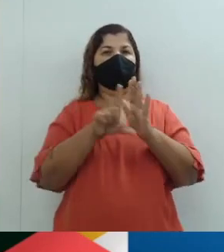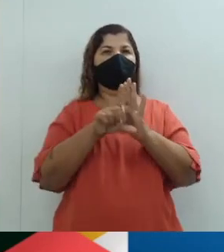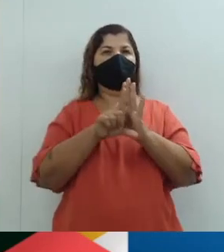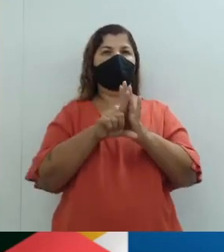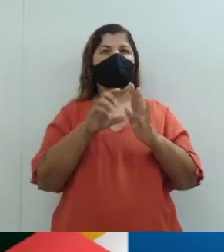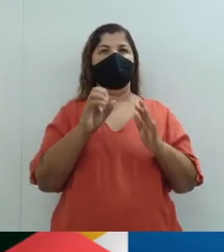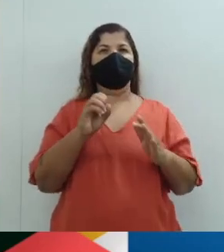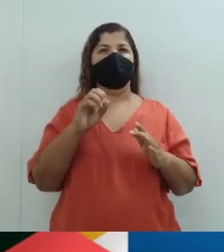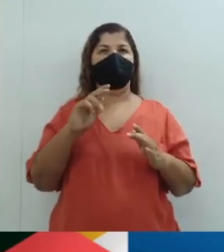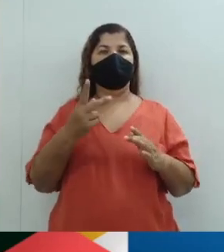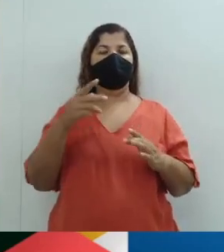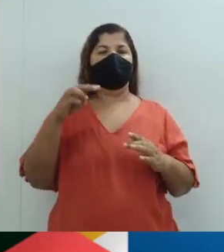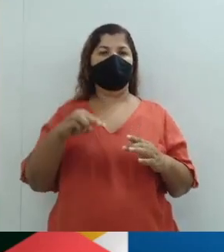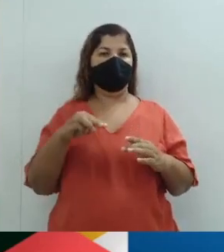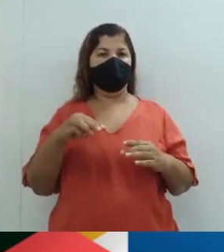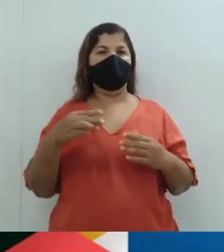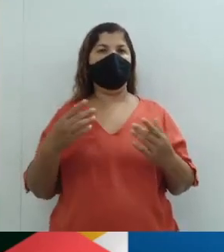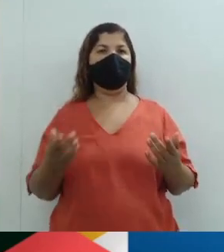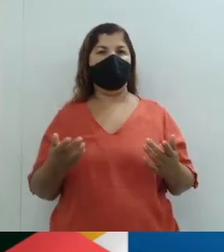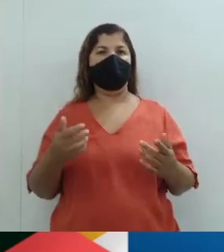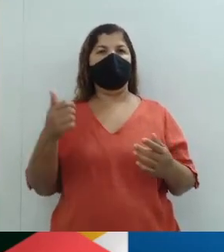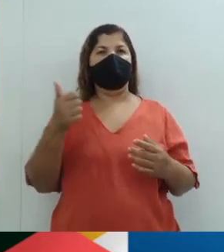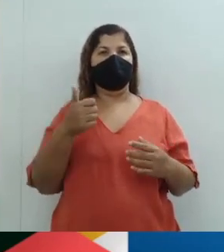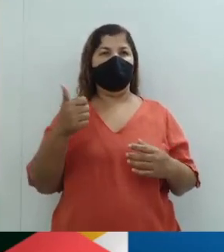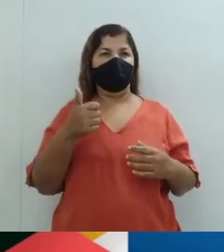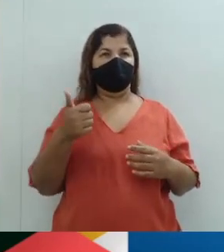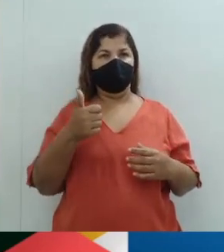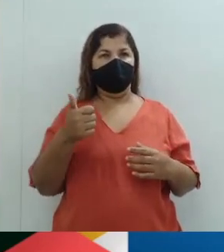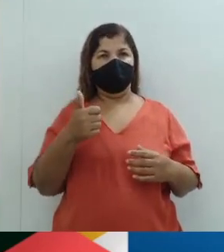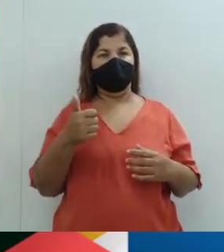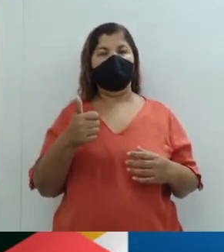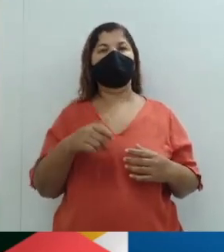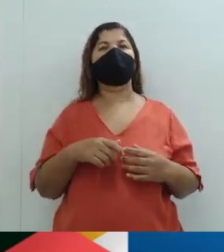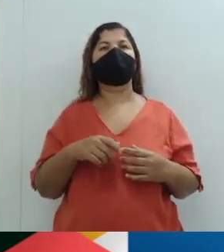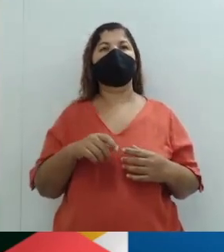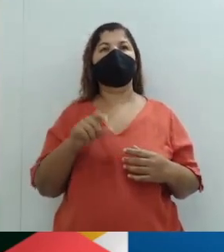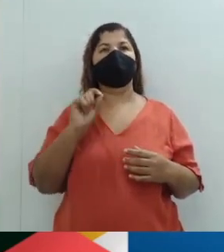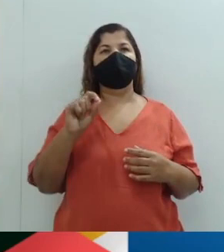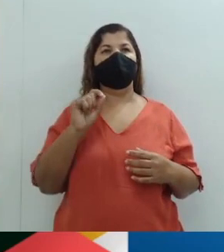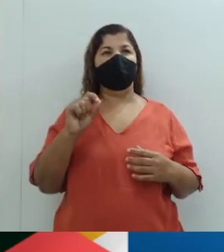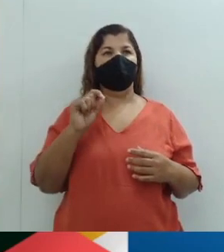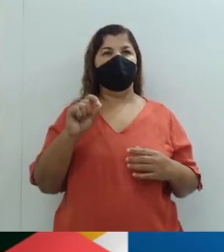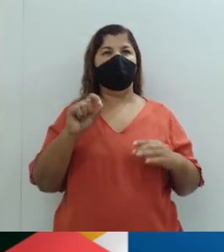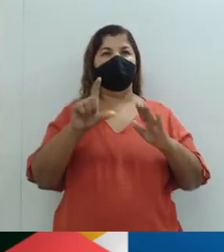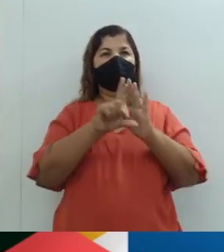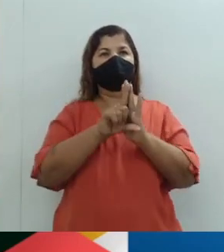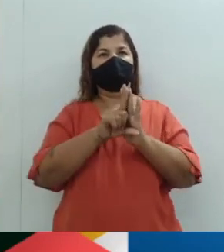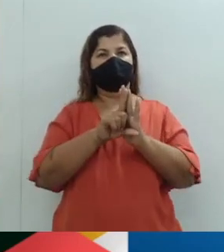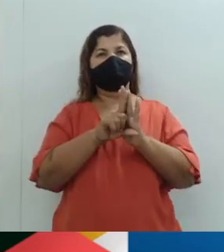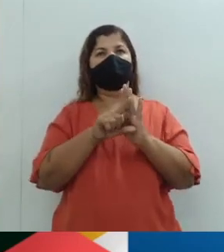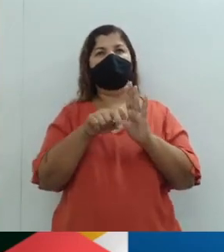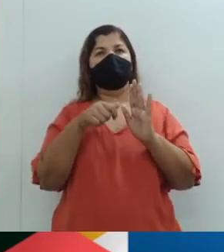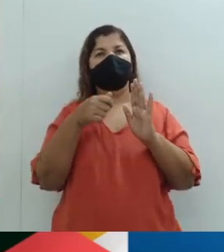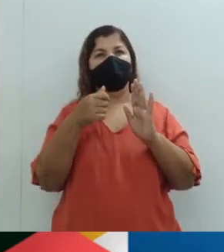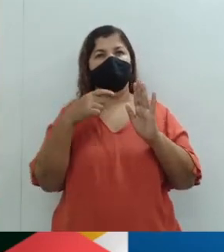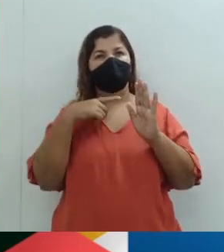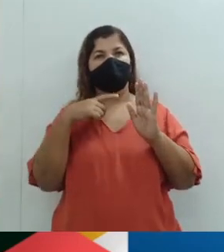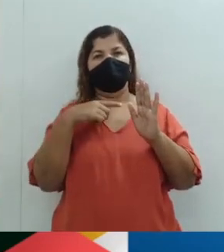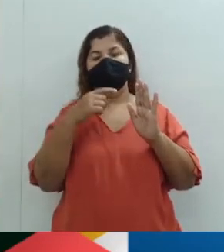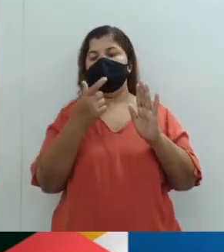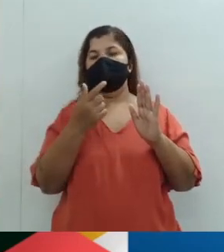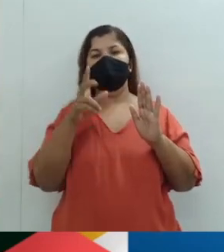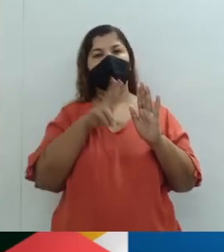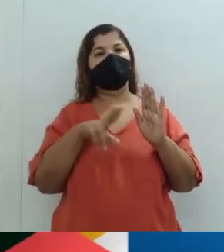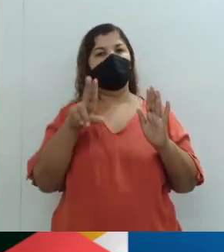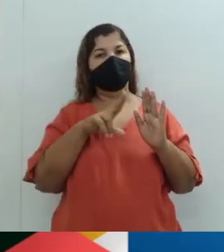para isso a gente vai falar dessa lei de Ohm primeiramente. Então, essa lei de Ohm, ela é uma aplicação muito grande no nosso dia